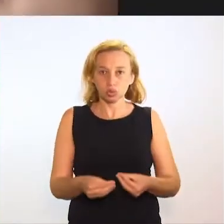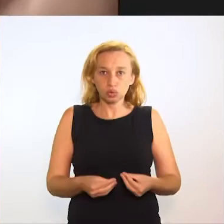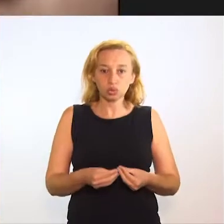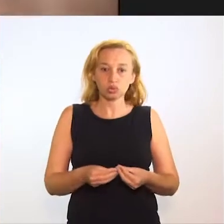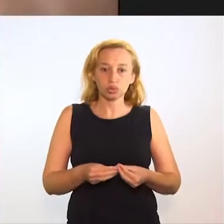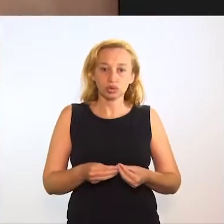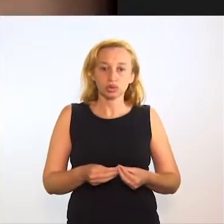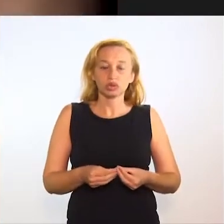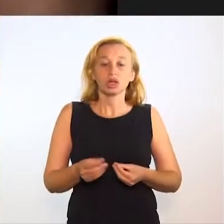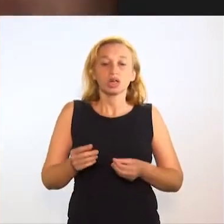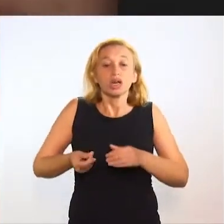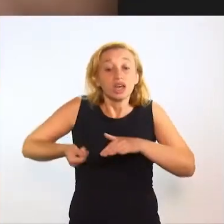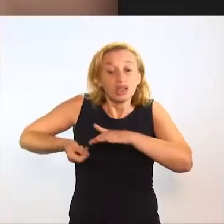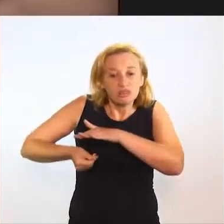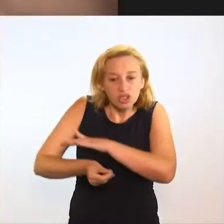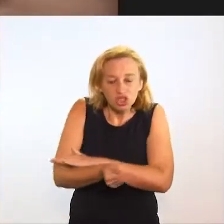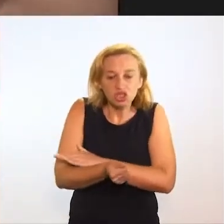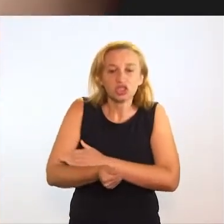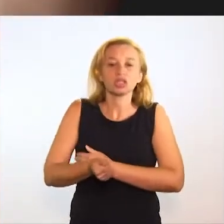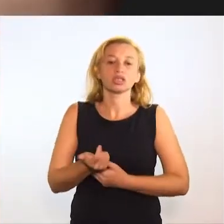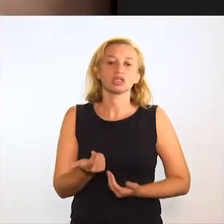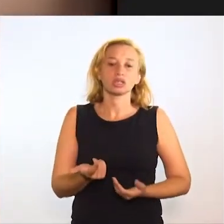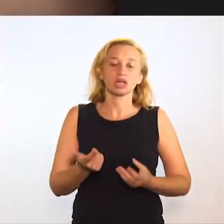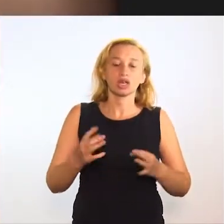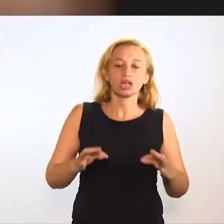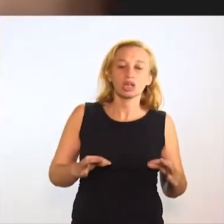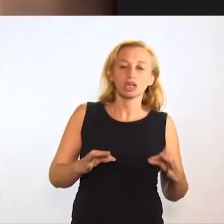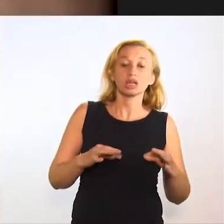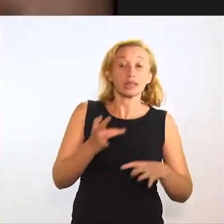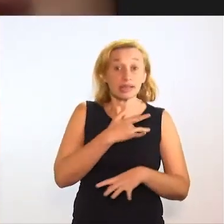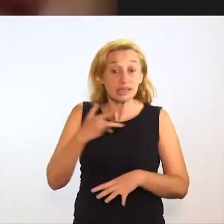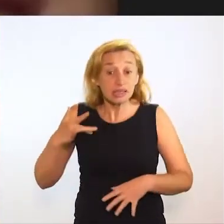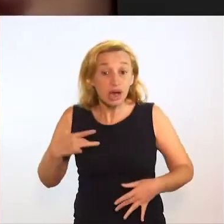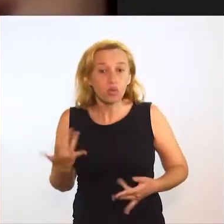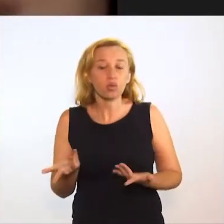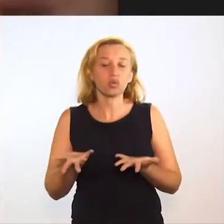para tudo, investir na saúde emocional,